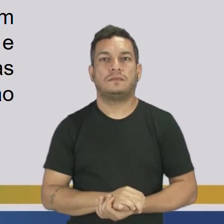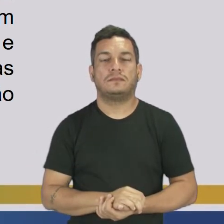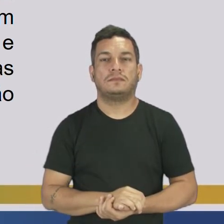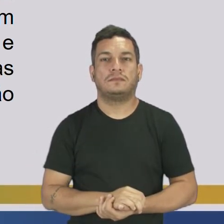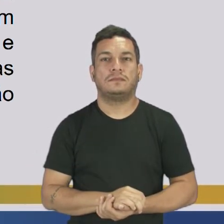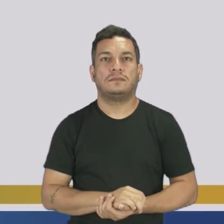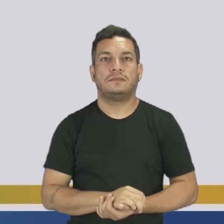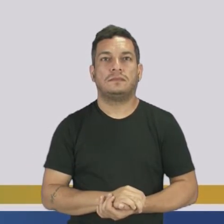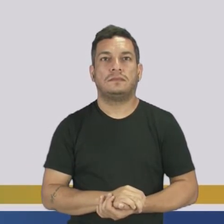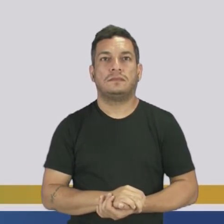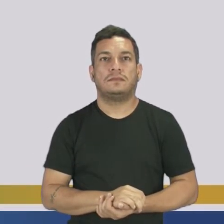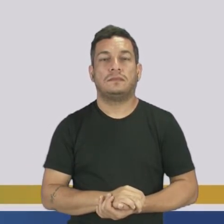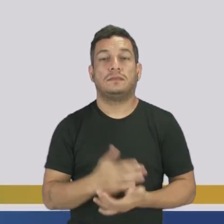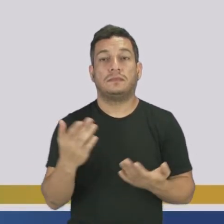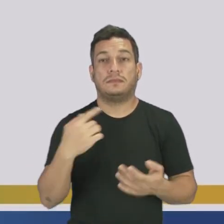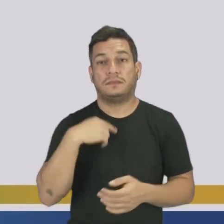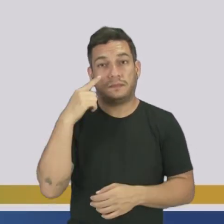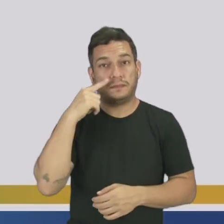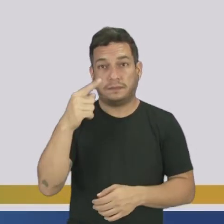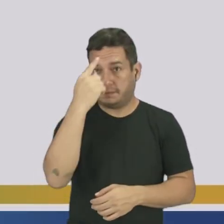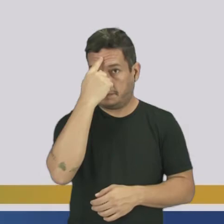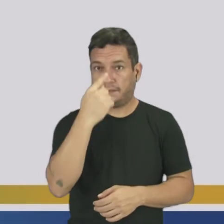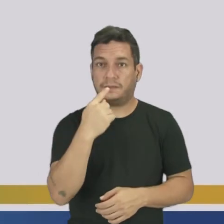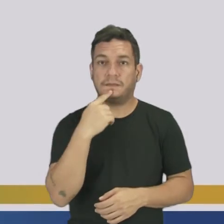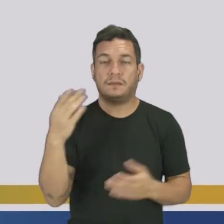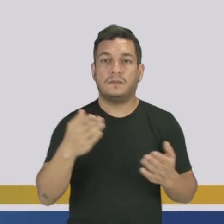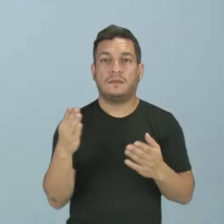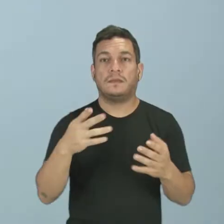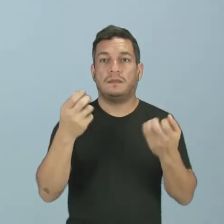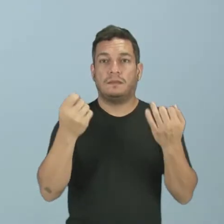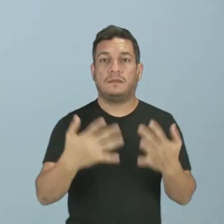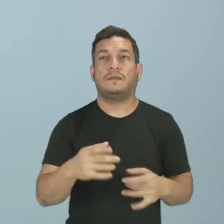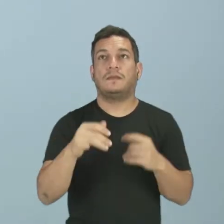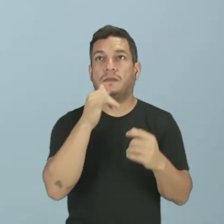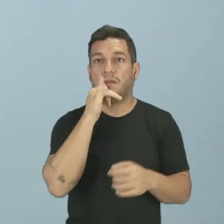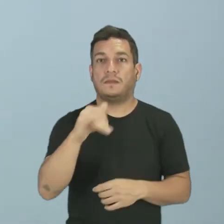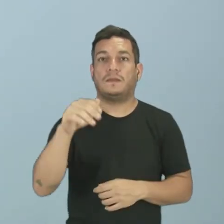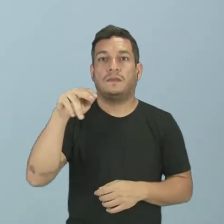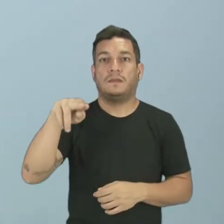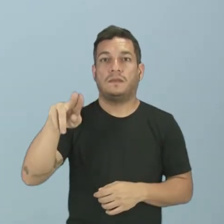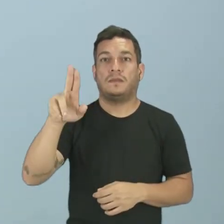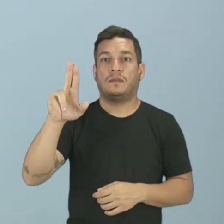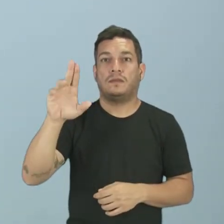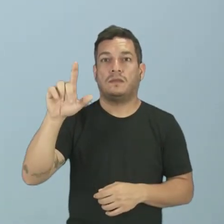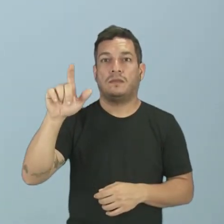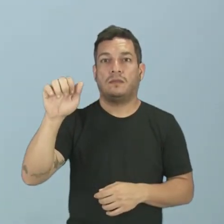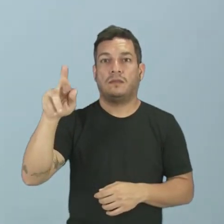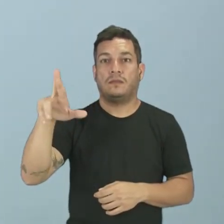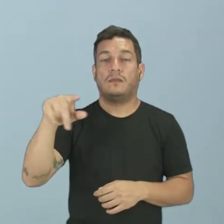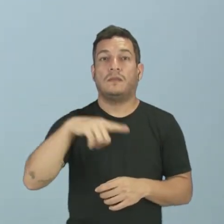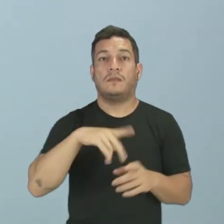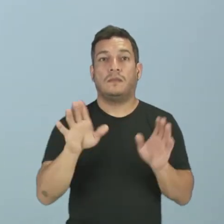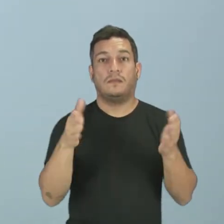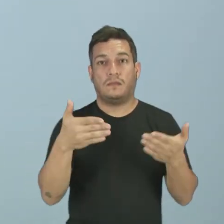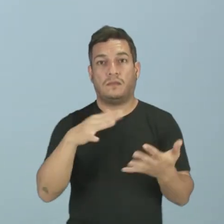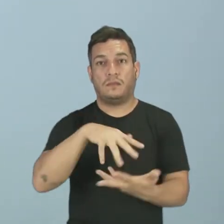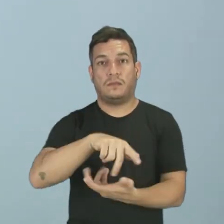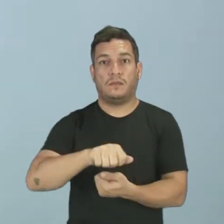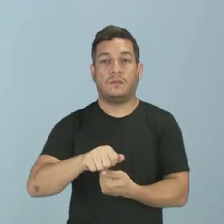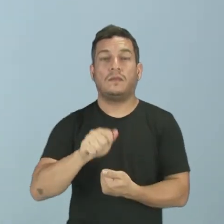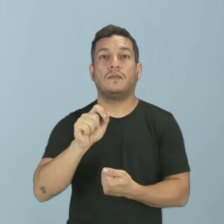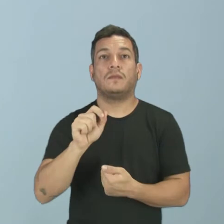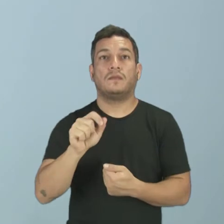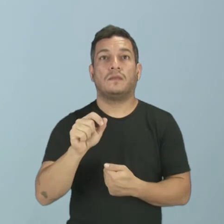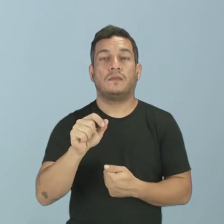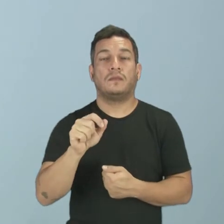energia nuclear. Agora, falando de energia nuclear e produção de energia a nível mundial, agora a gente vai focar para essa produção